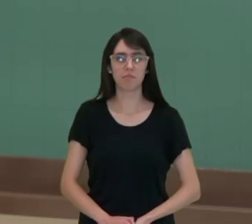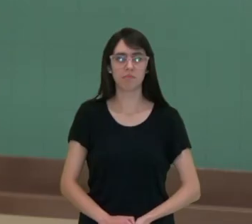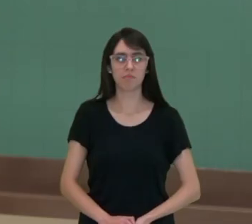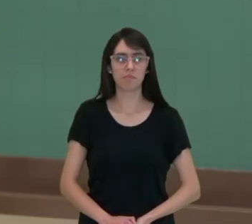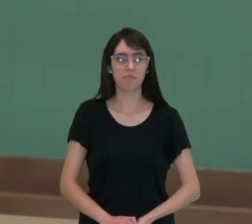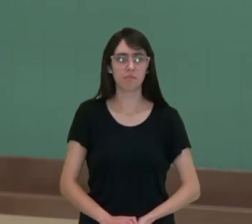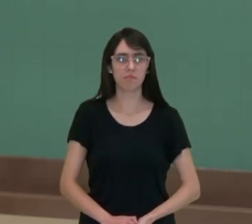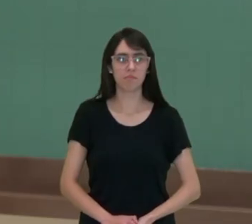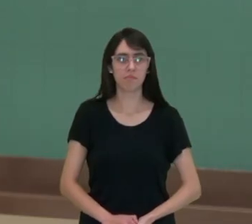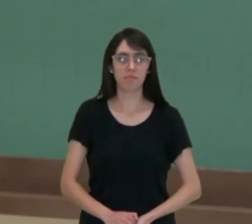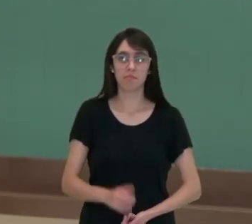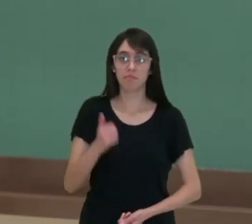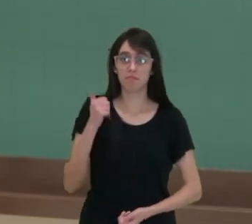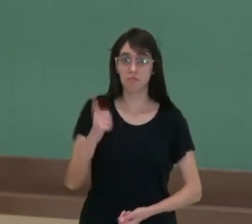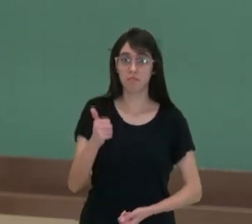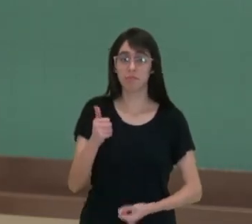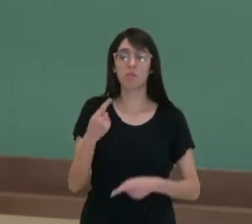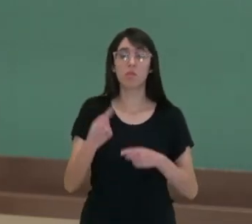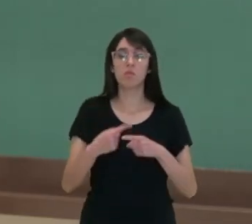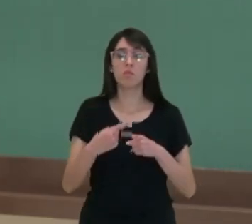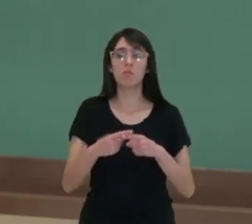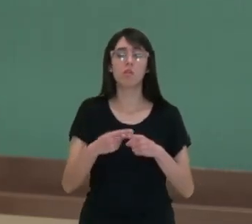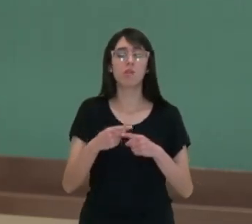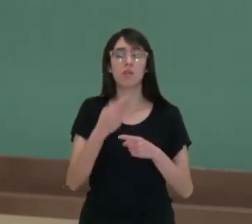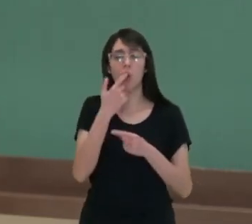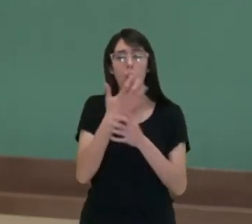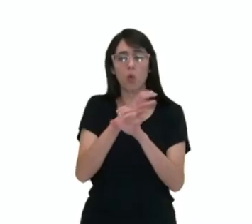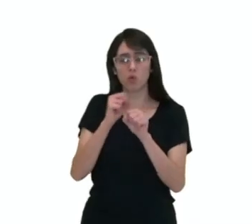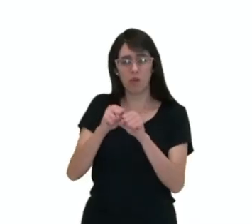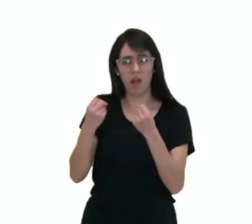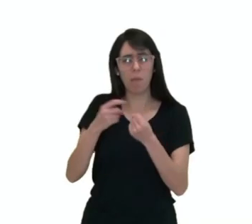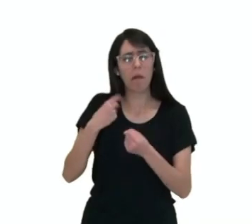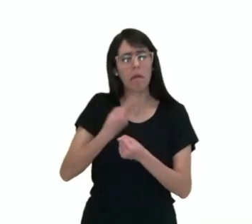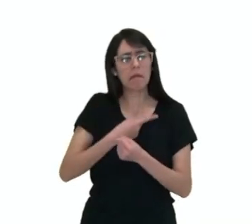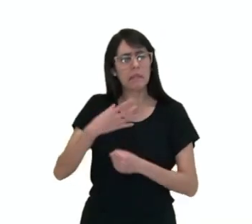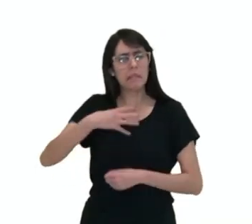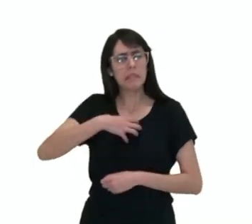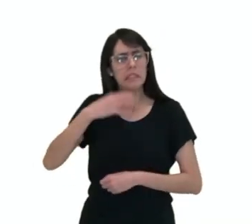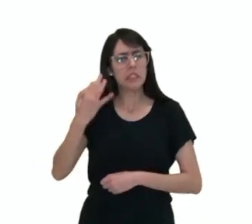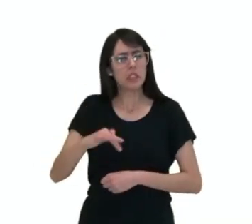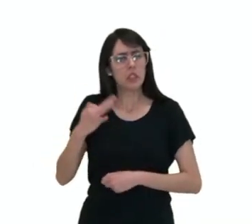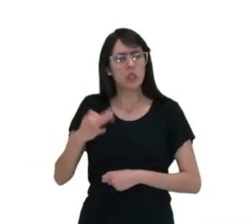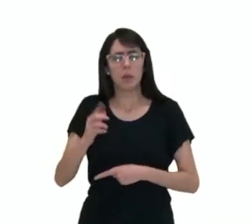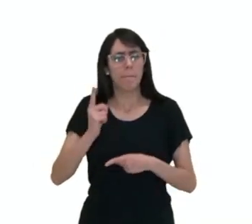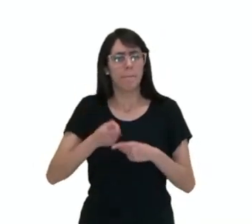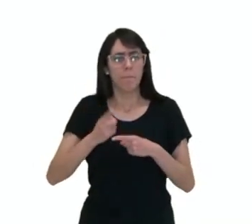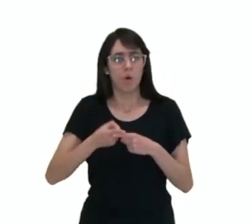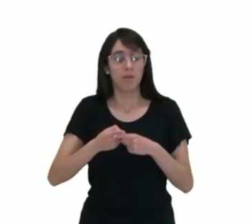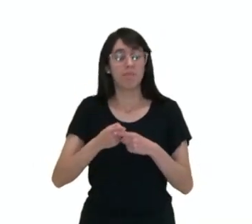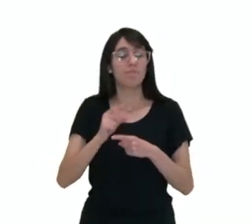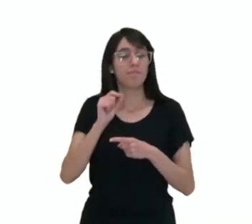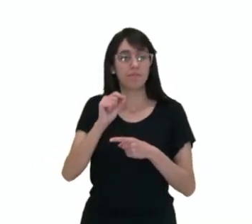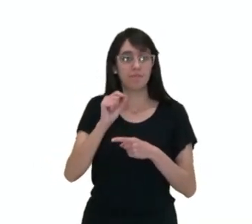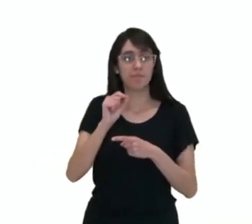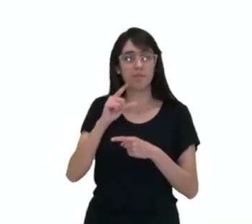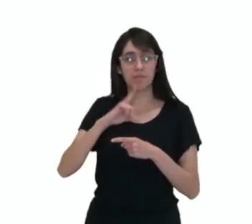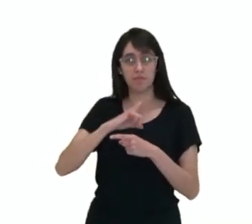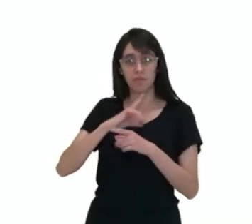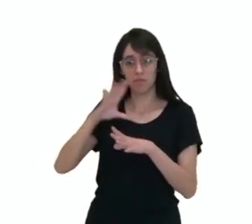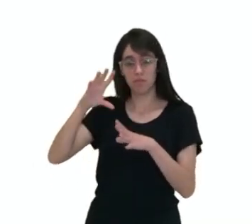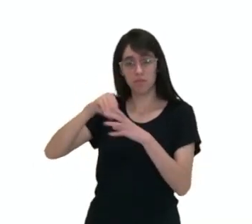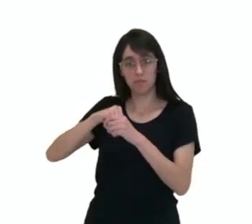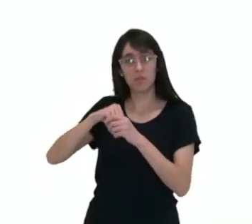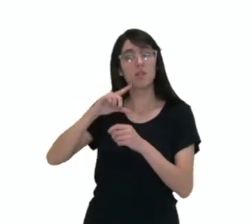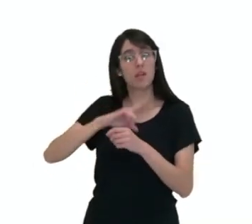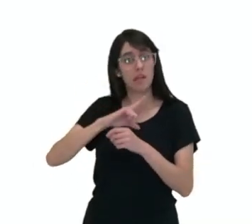E aí, gente, por que nós sentimos dor ao quebrar um osso? Então, porque a dor ocorre porque esse periósteo é cheio de